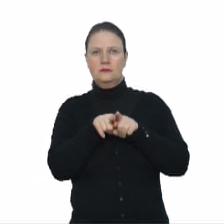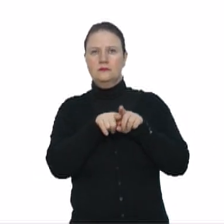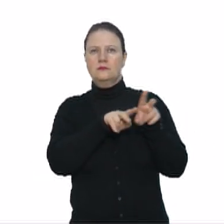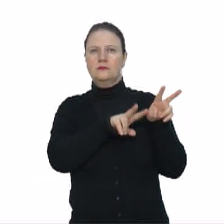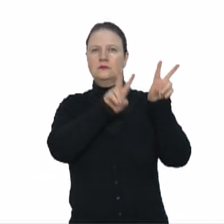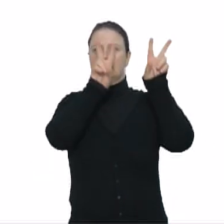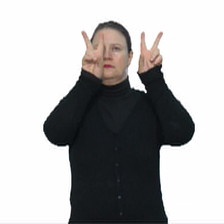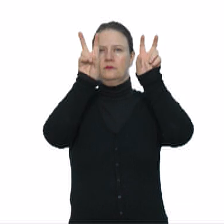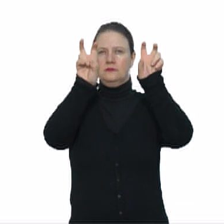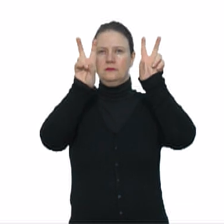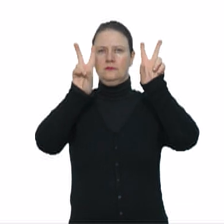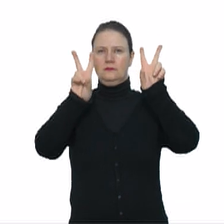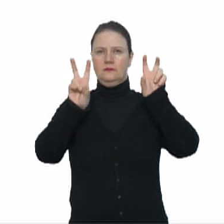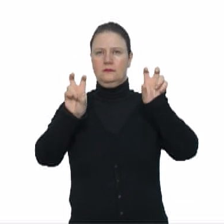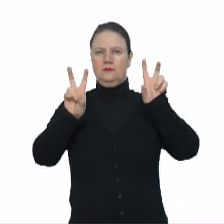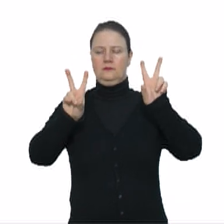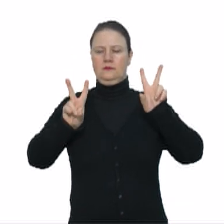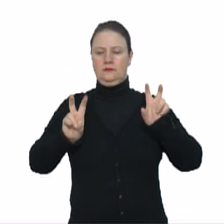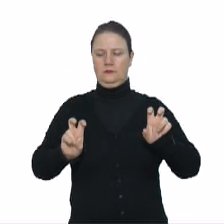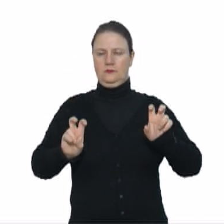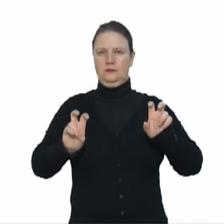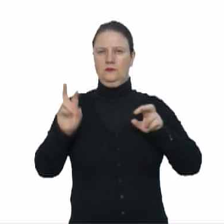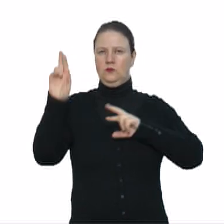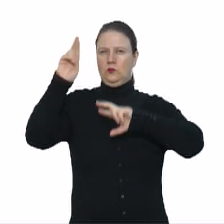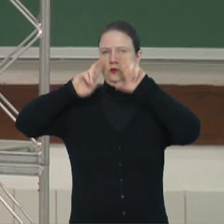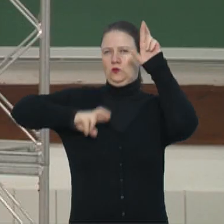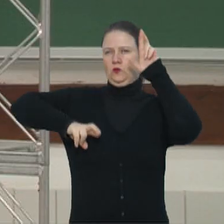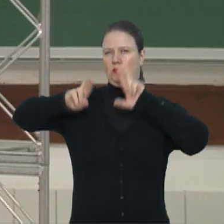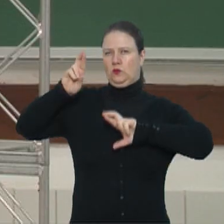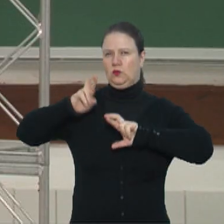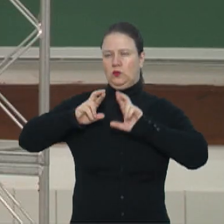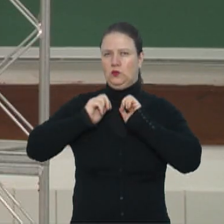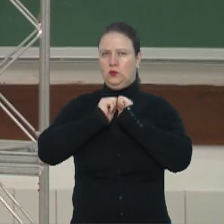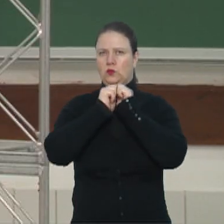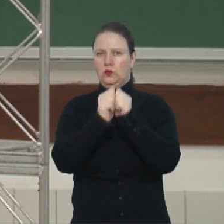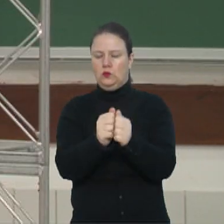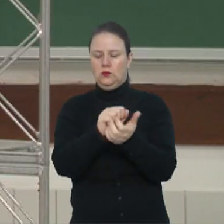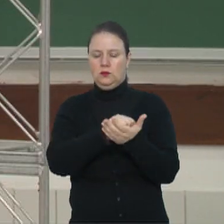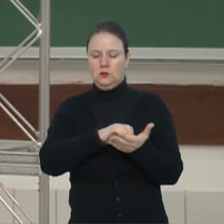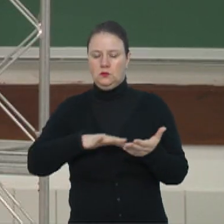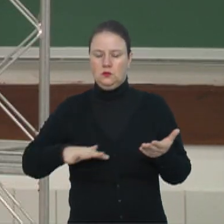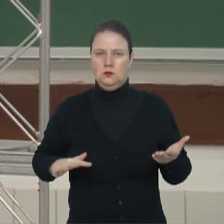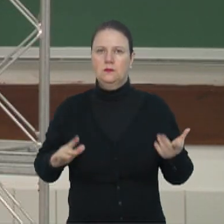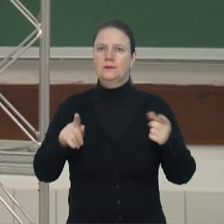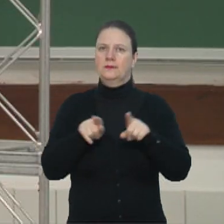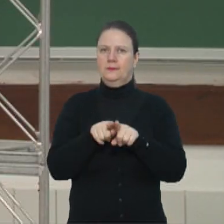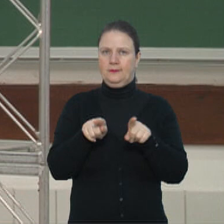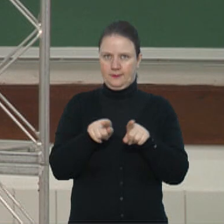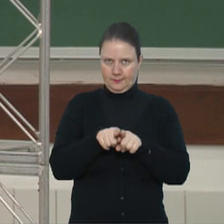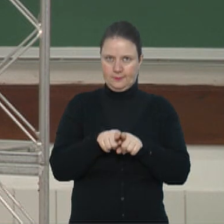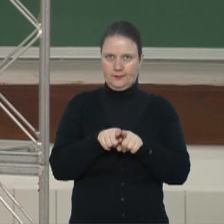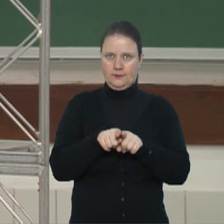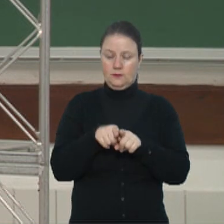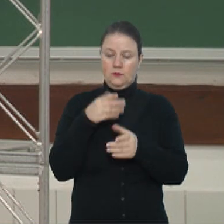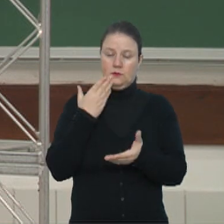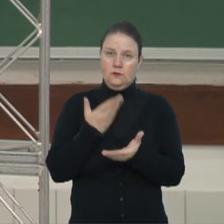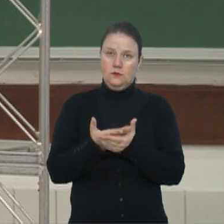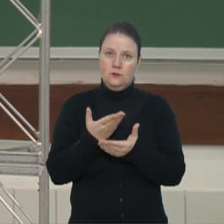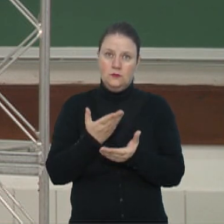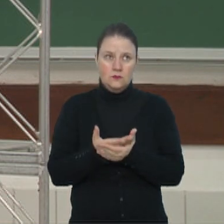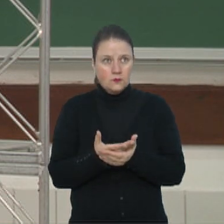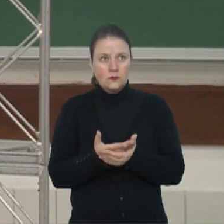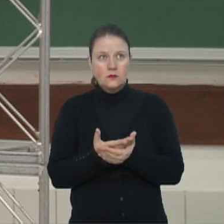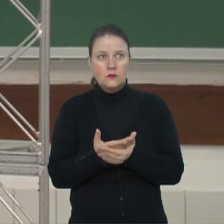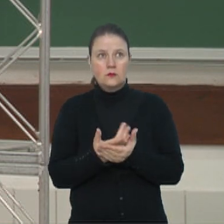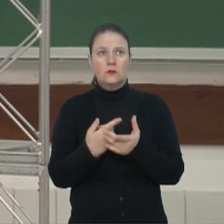Lembra que eu trouxe várias citações, nós analisamos juntos, fizemos algumas atividades. Também estudamos o